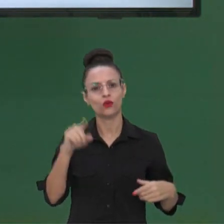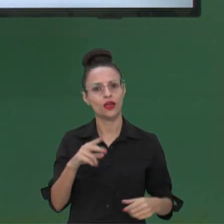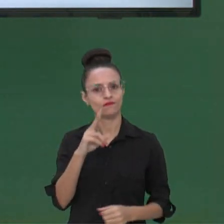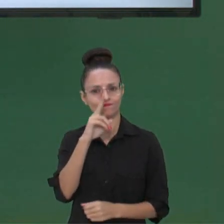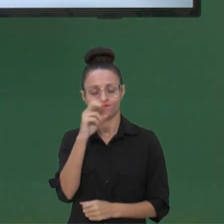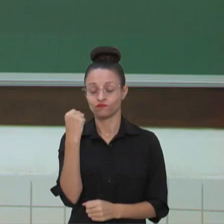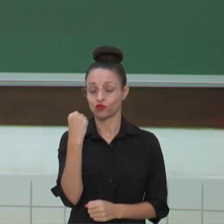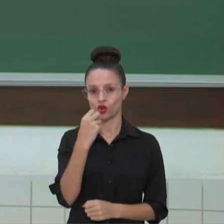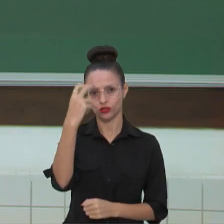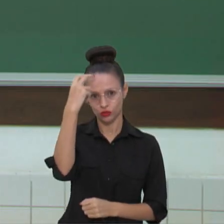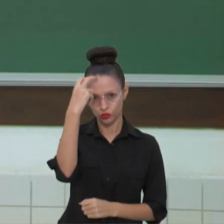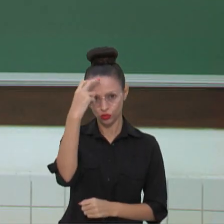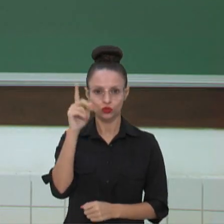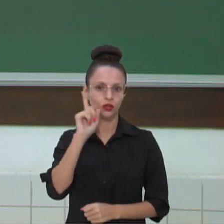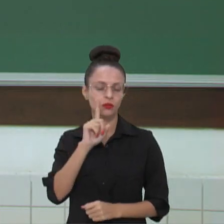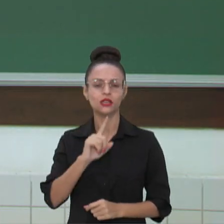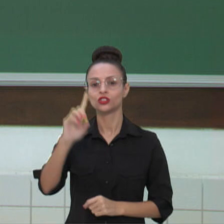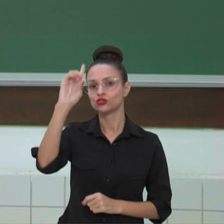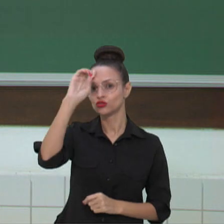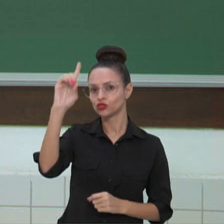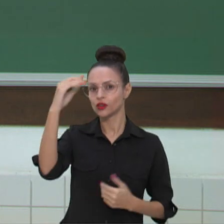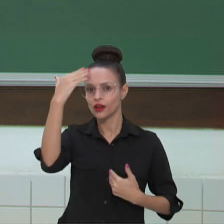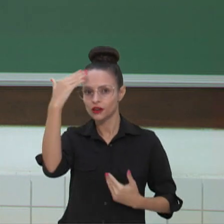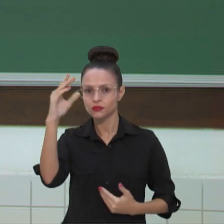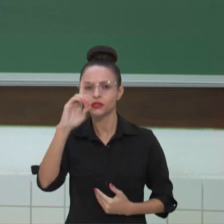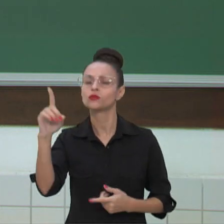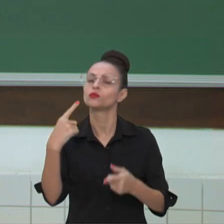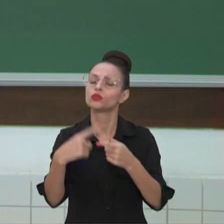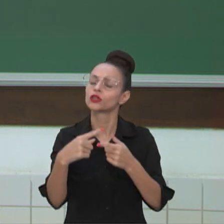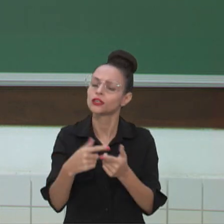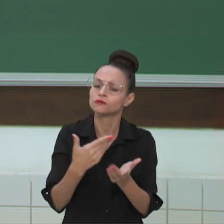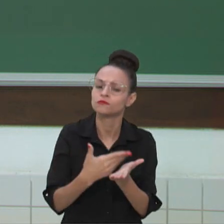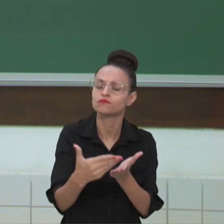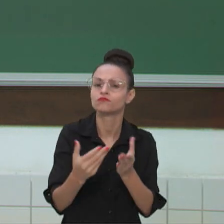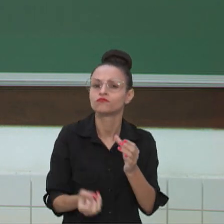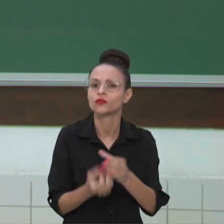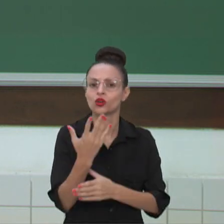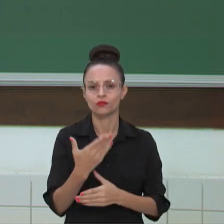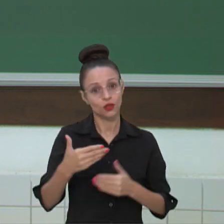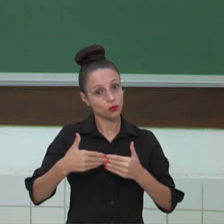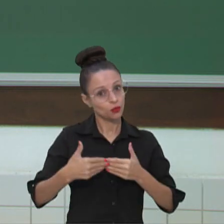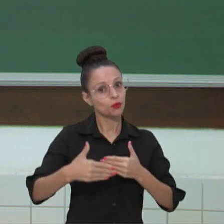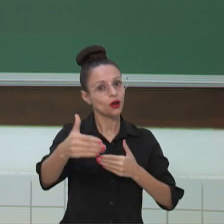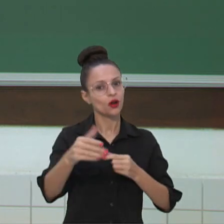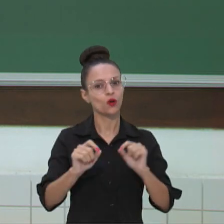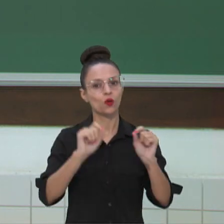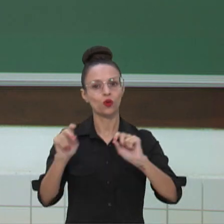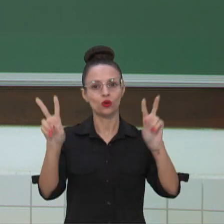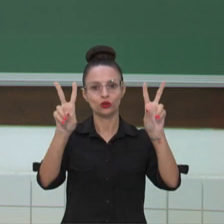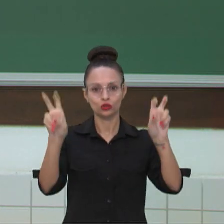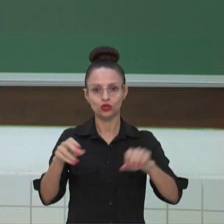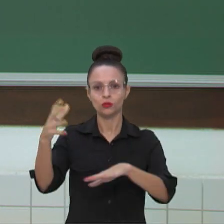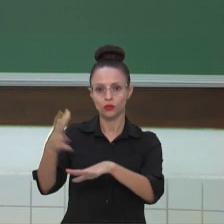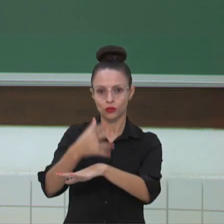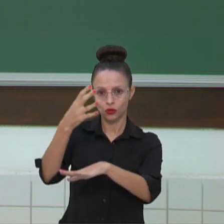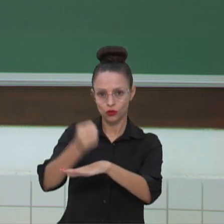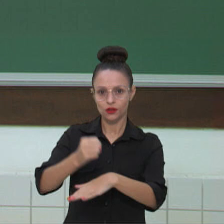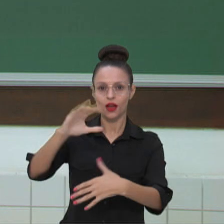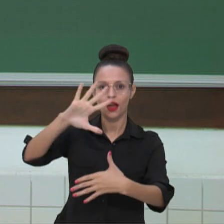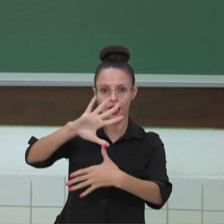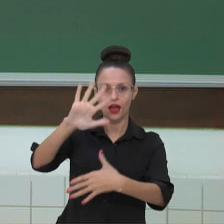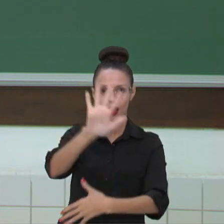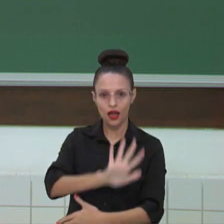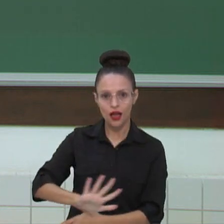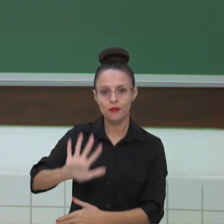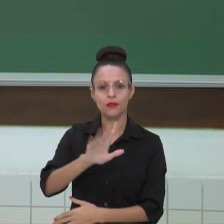o Dia de Ação de Graças. Sabe a origem dele? Então, para a gente começar a falar da colonização da América Inglesa,